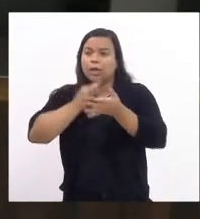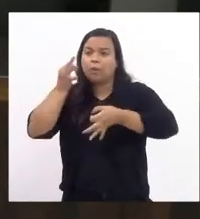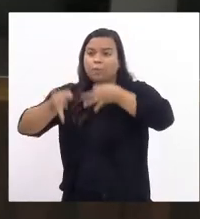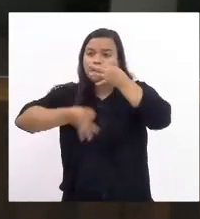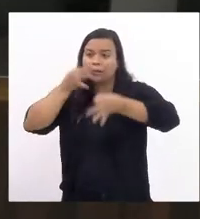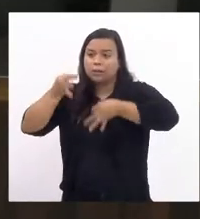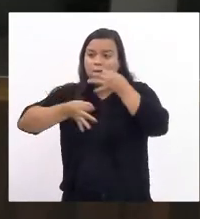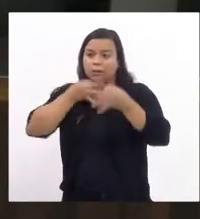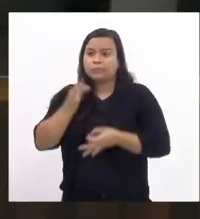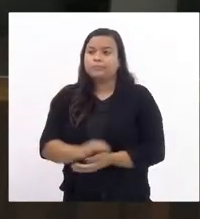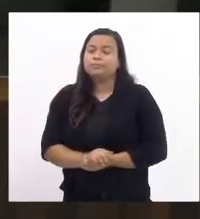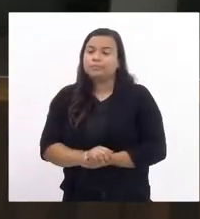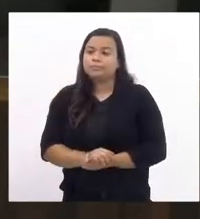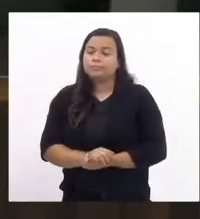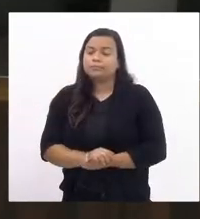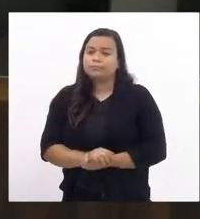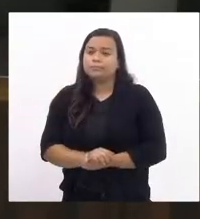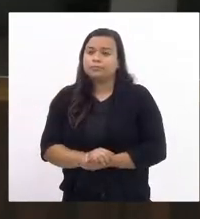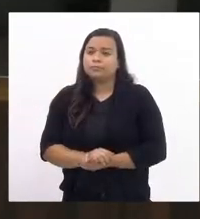Deputado